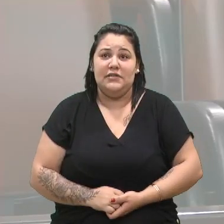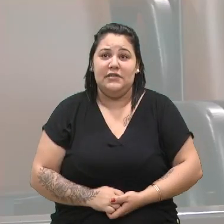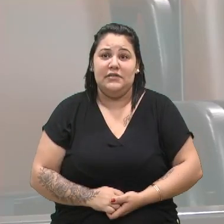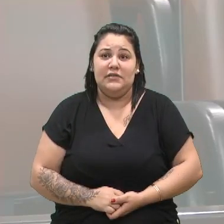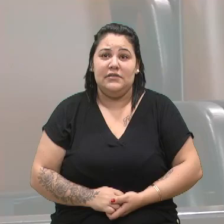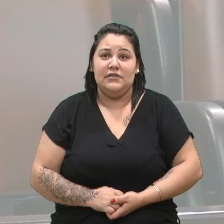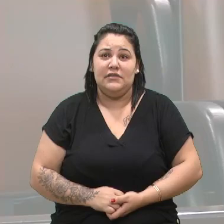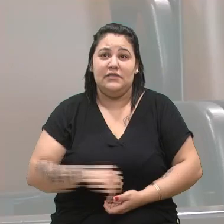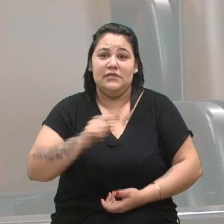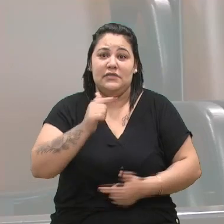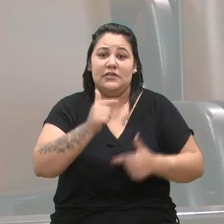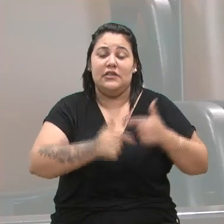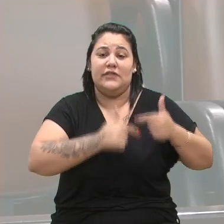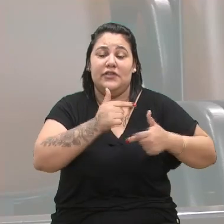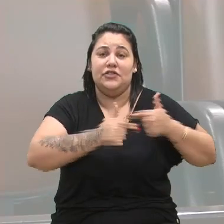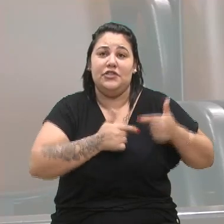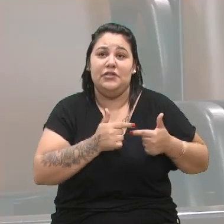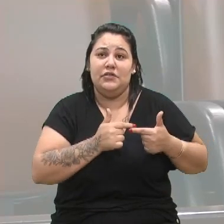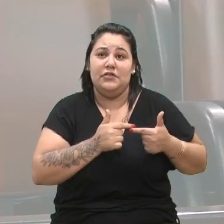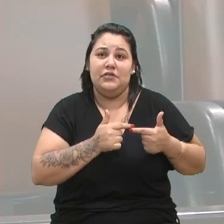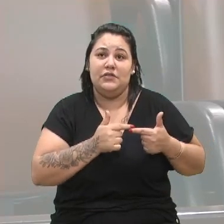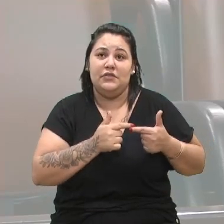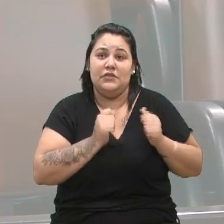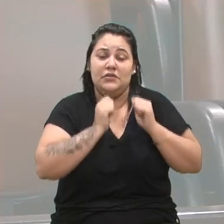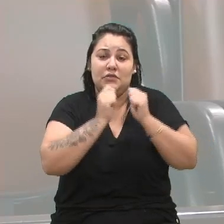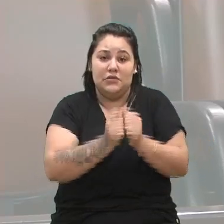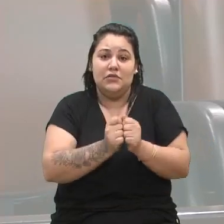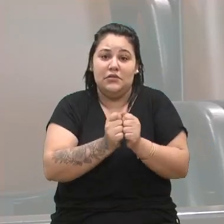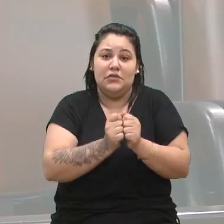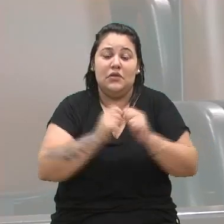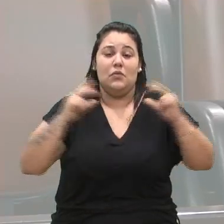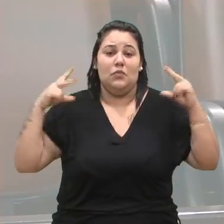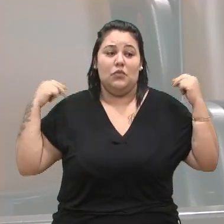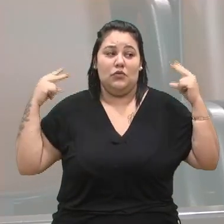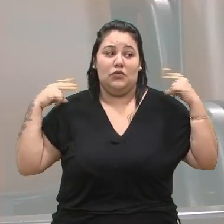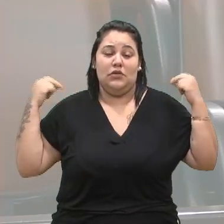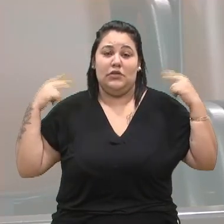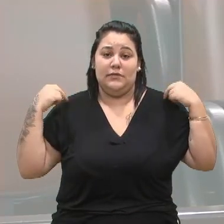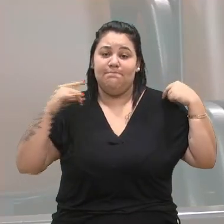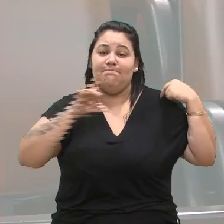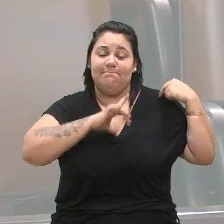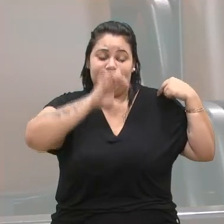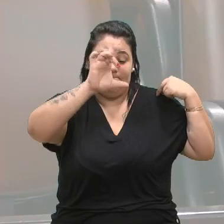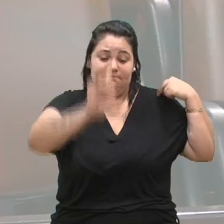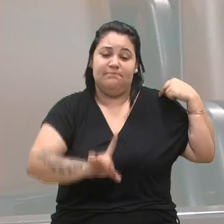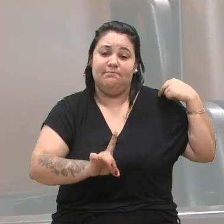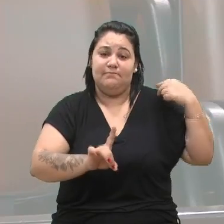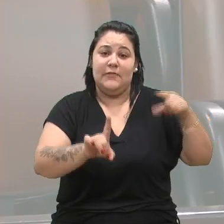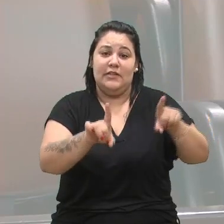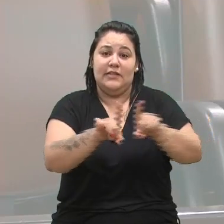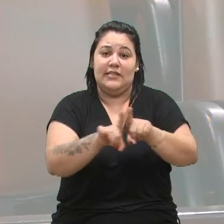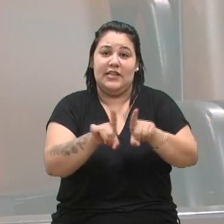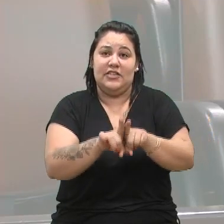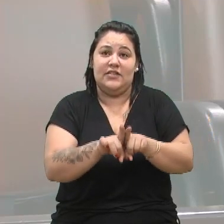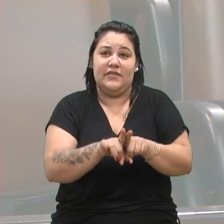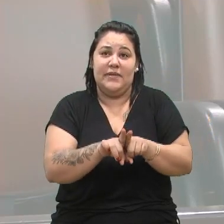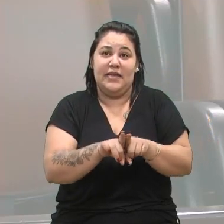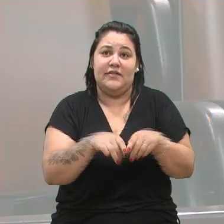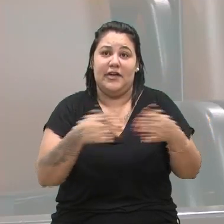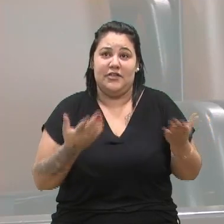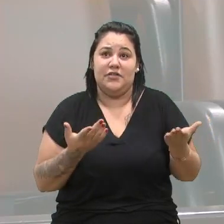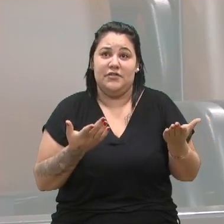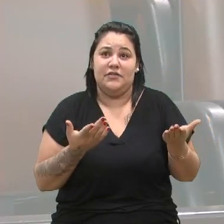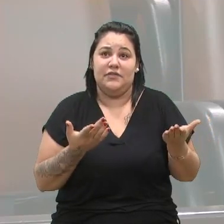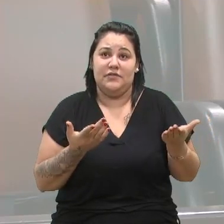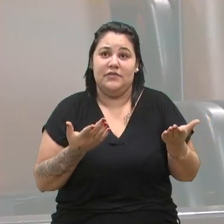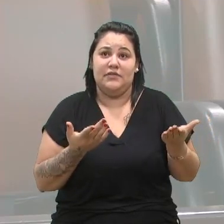esses trabalhadores que estão dirigindo Uber, esses motoristas, tenham os seus direitos sociais. Aposentadoria,